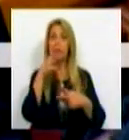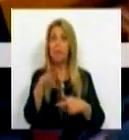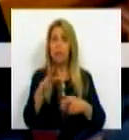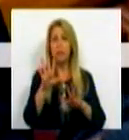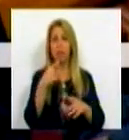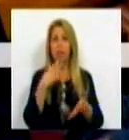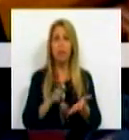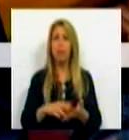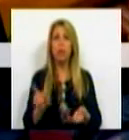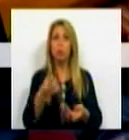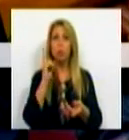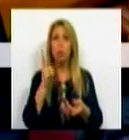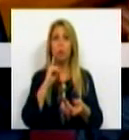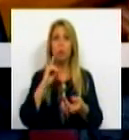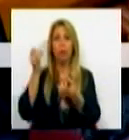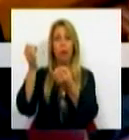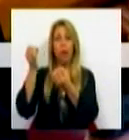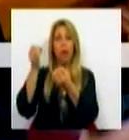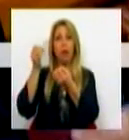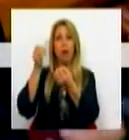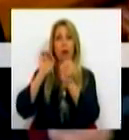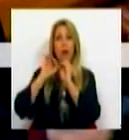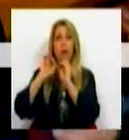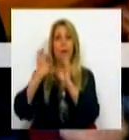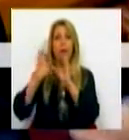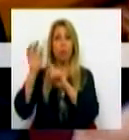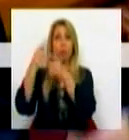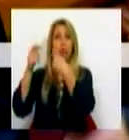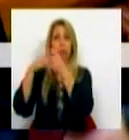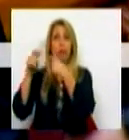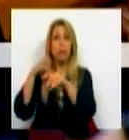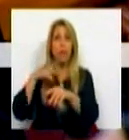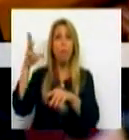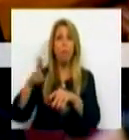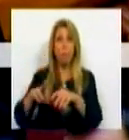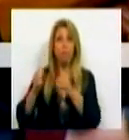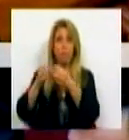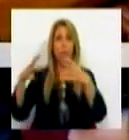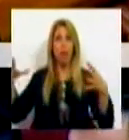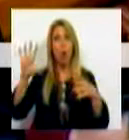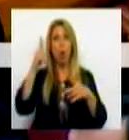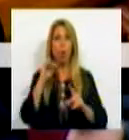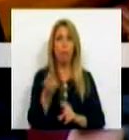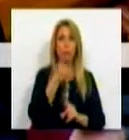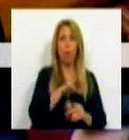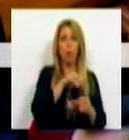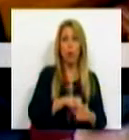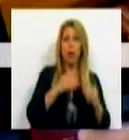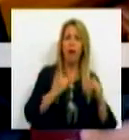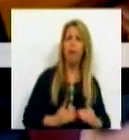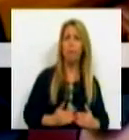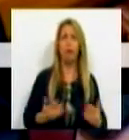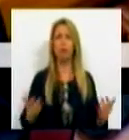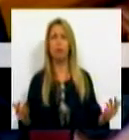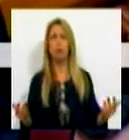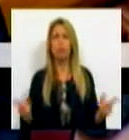portuguesas cresçam mais quando há uma contração da procura interna. Não estava sequer a discutir as causas ou a necessidade de haver uma